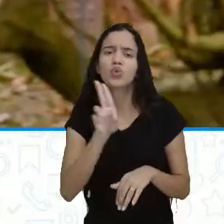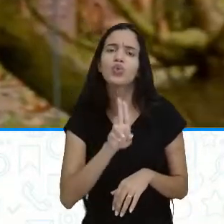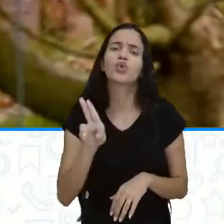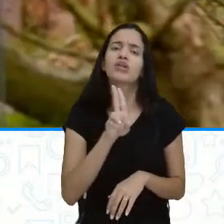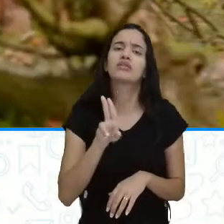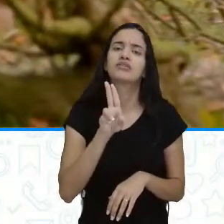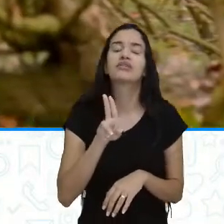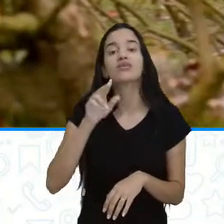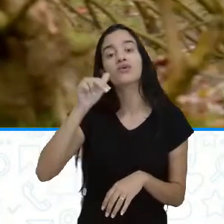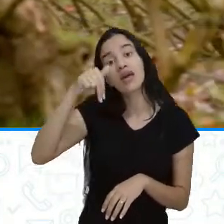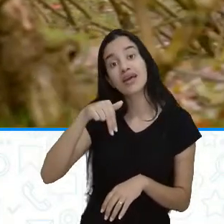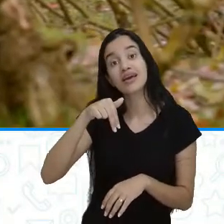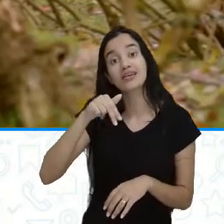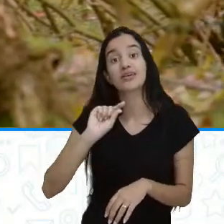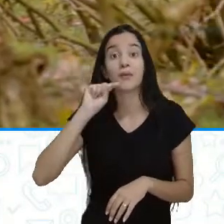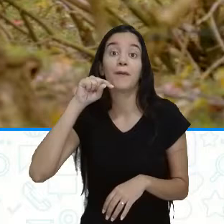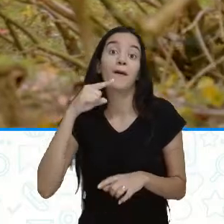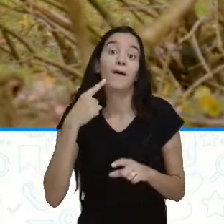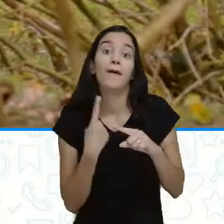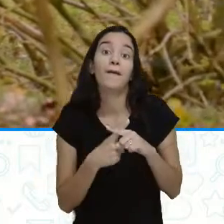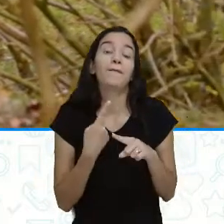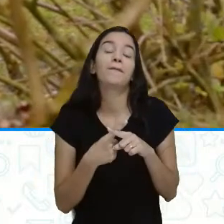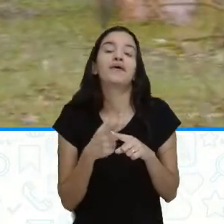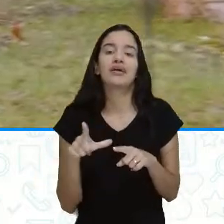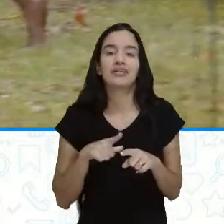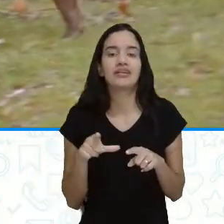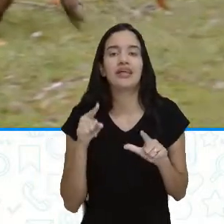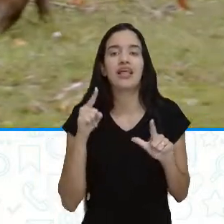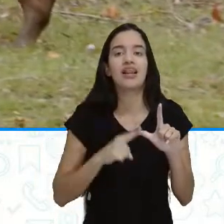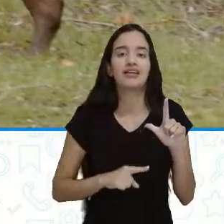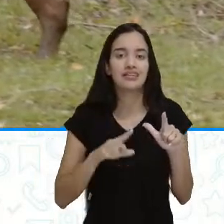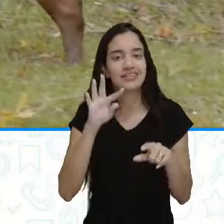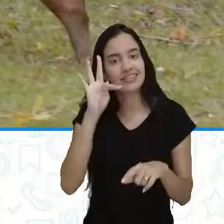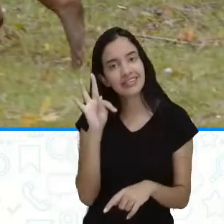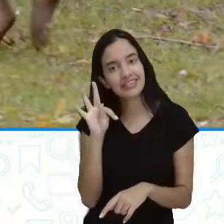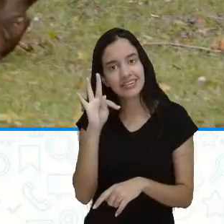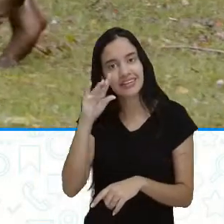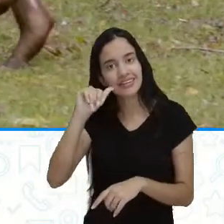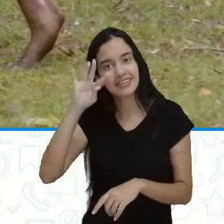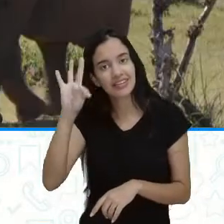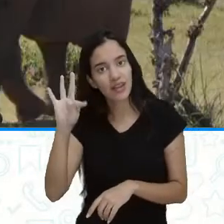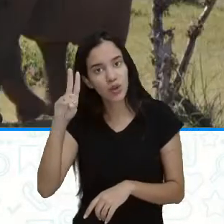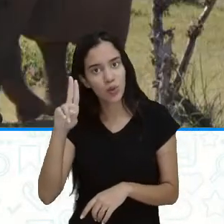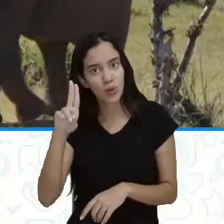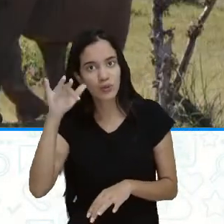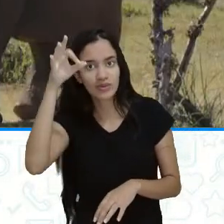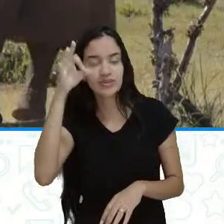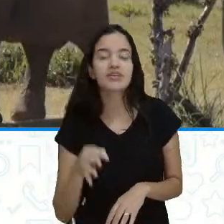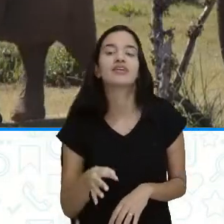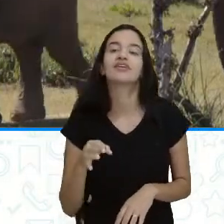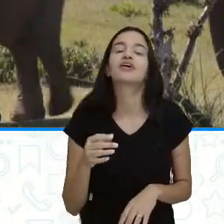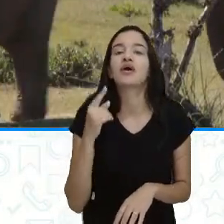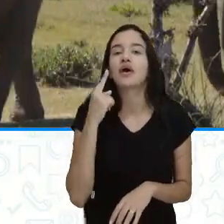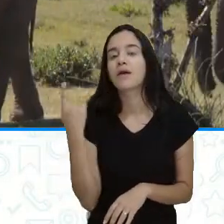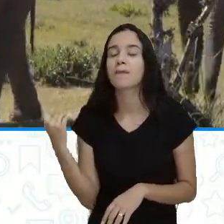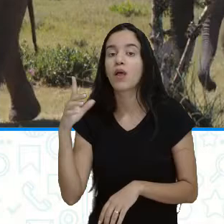o N? Porque depois do N tem a letra T. T de tatu, tá bom?